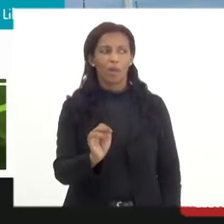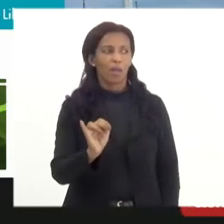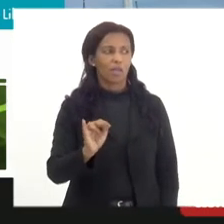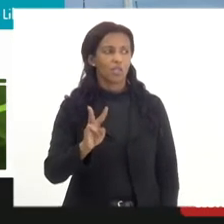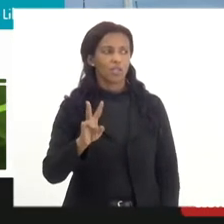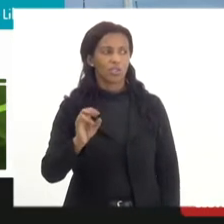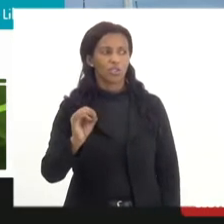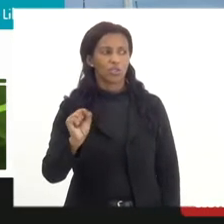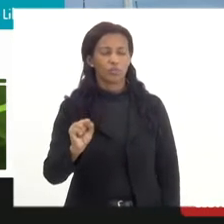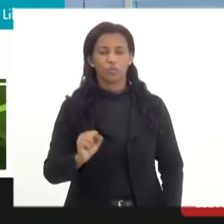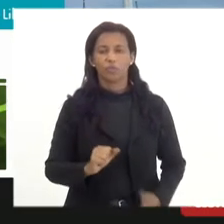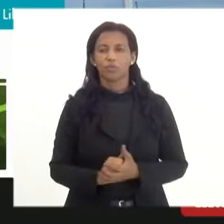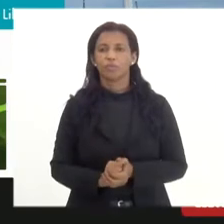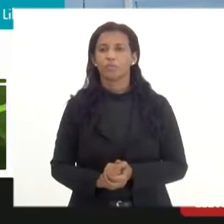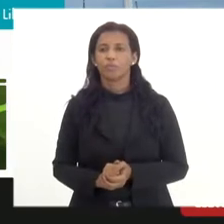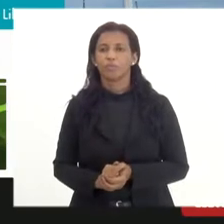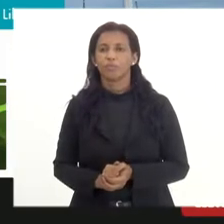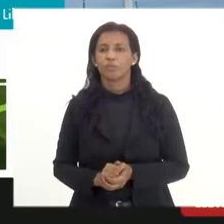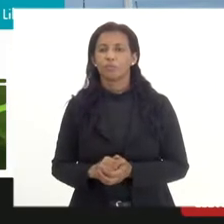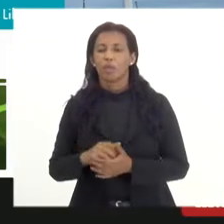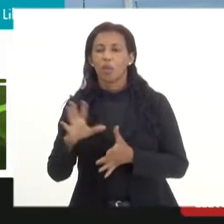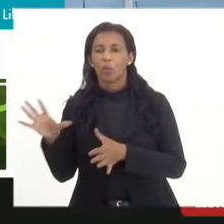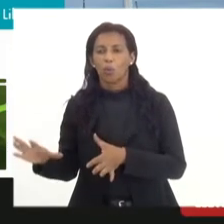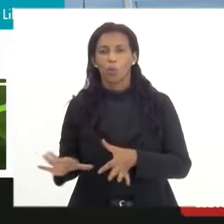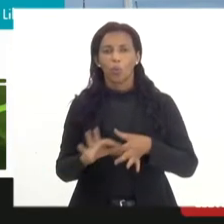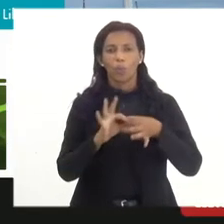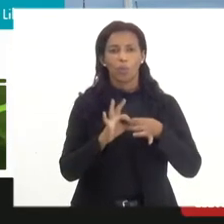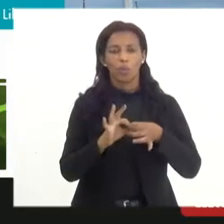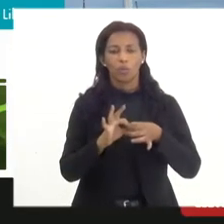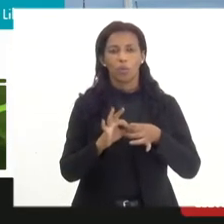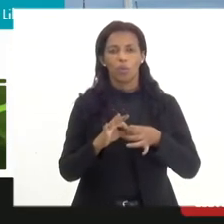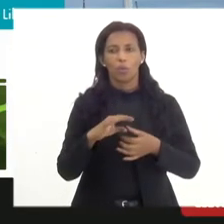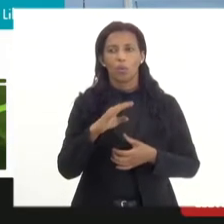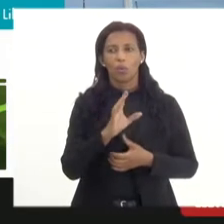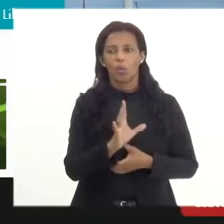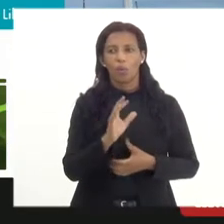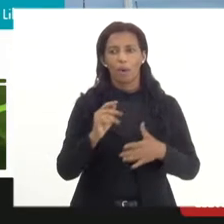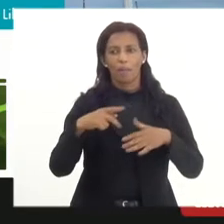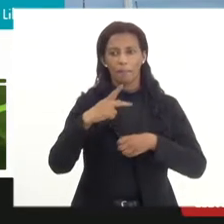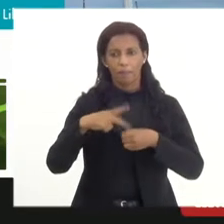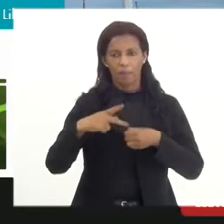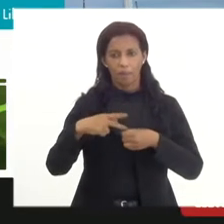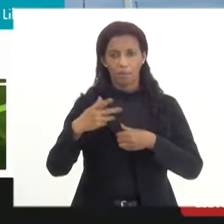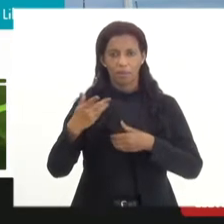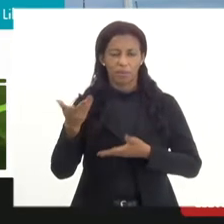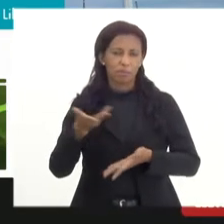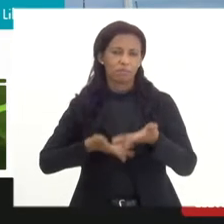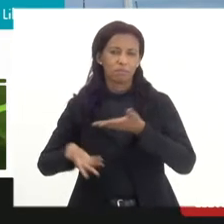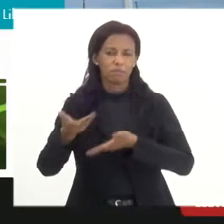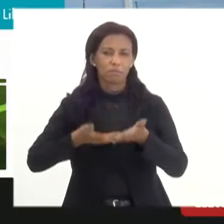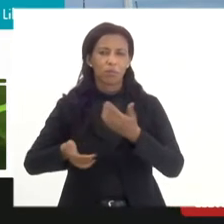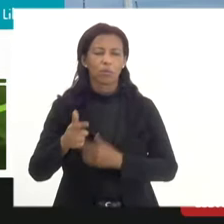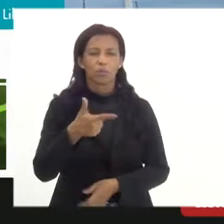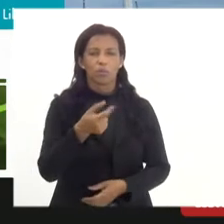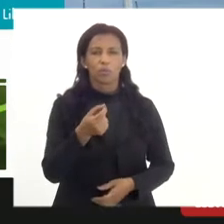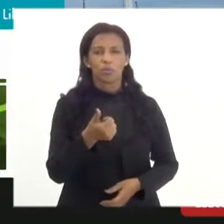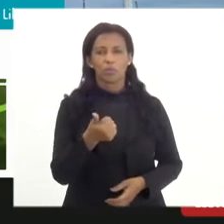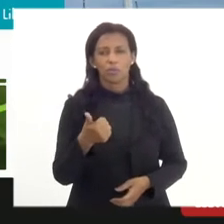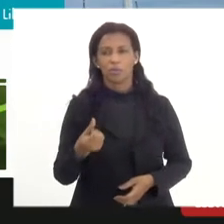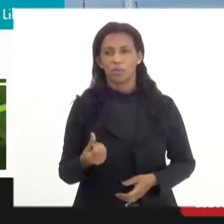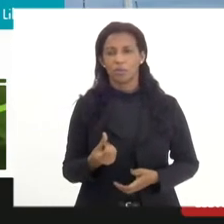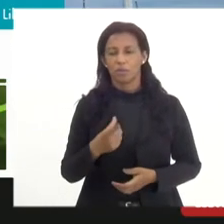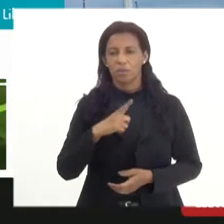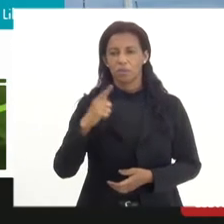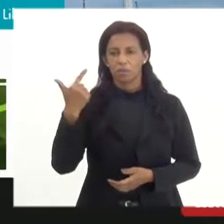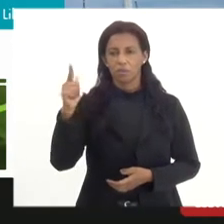produção da BG, consolidando parceria aí com a Petrobras, e essa integração começou em 2016.